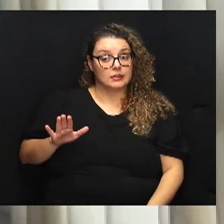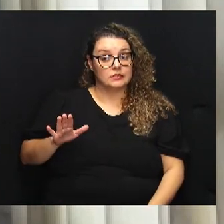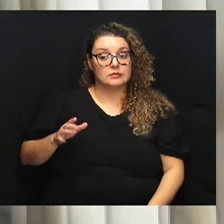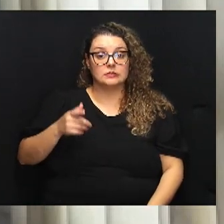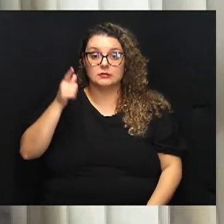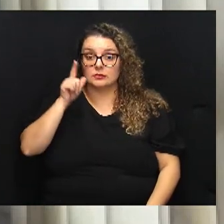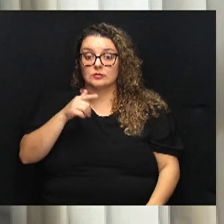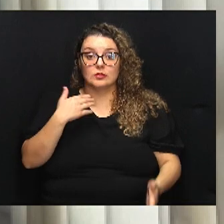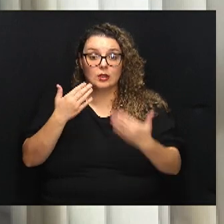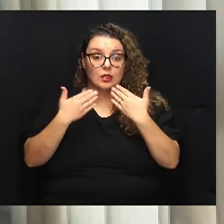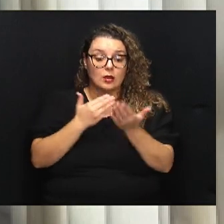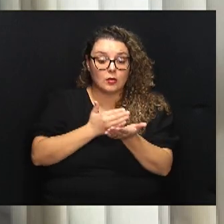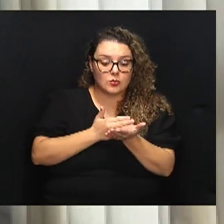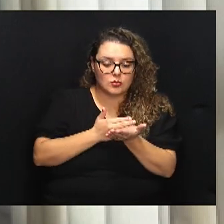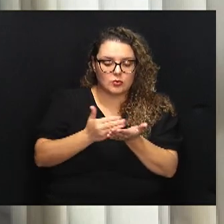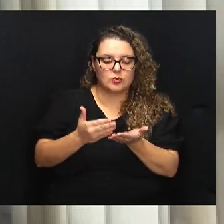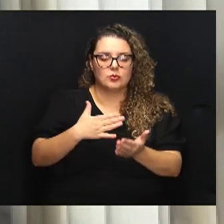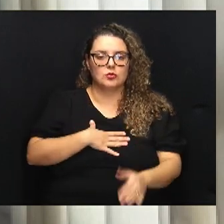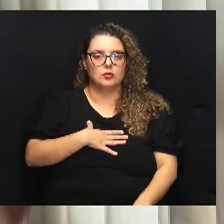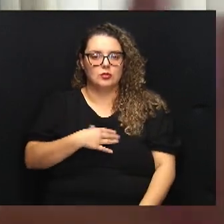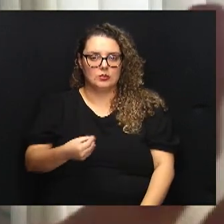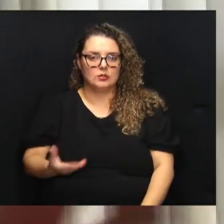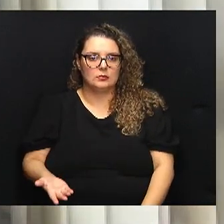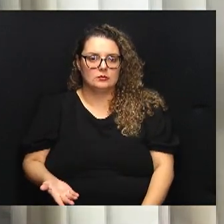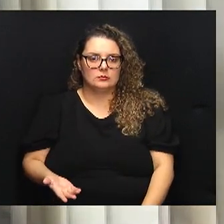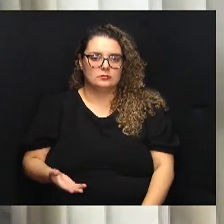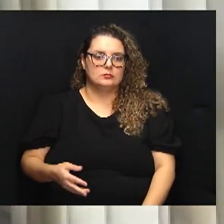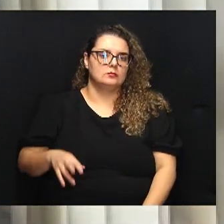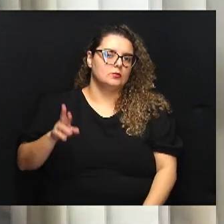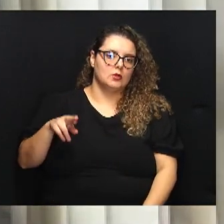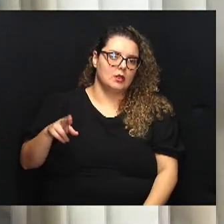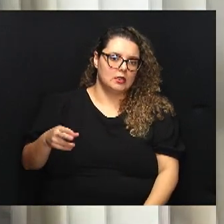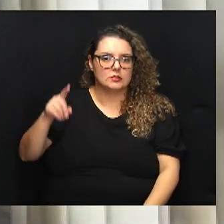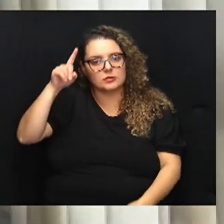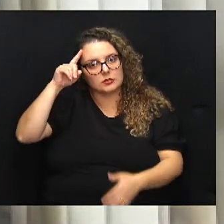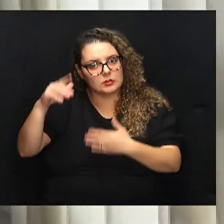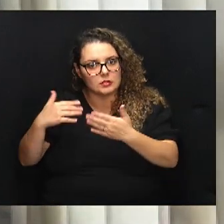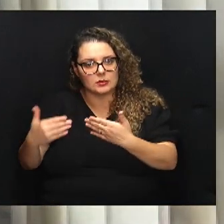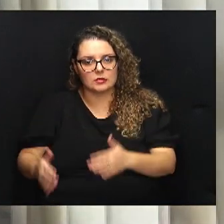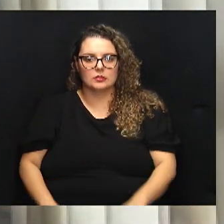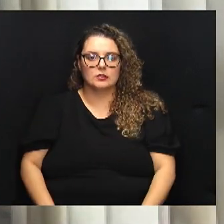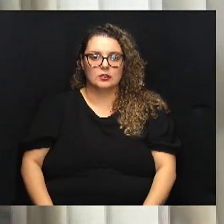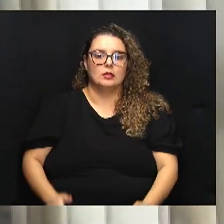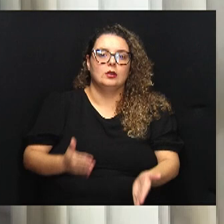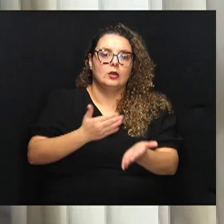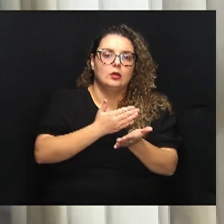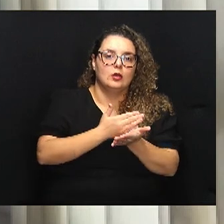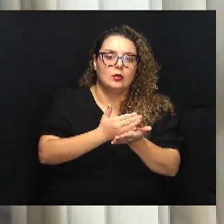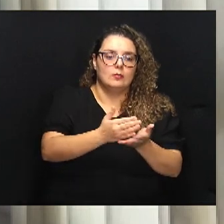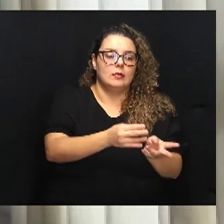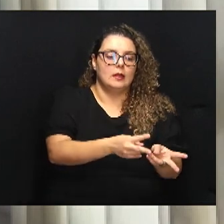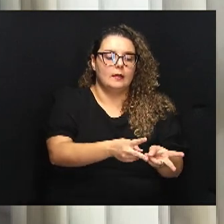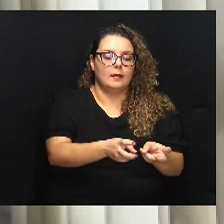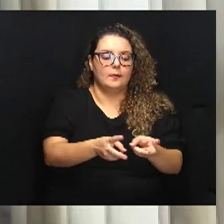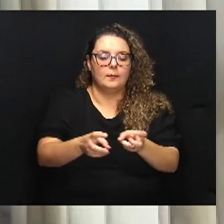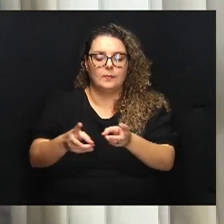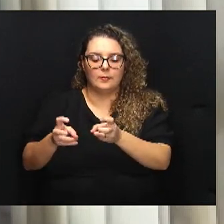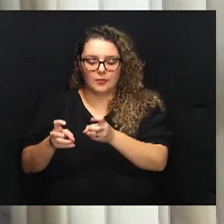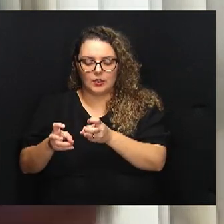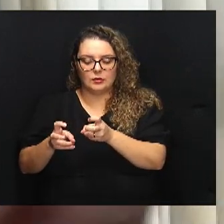dialogar inicialmente com o seu filho, por conta desse dia a dia, comece a perceber ou